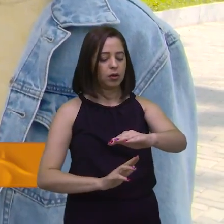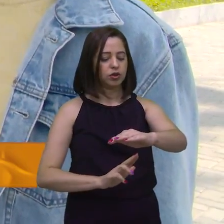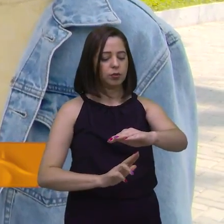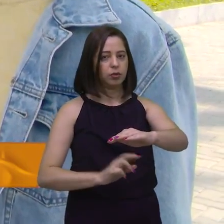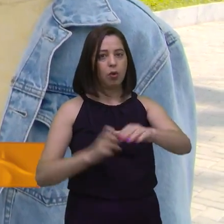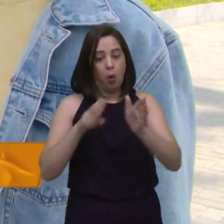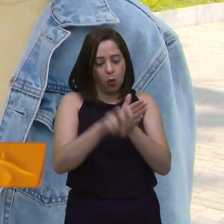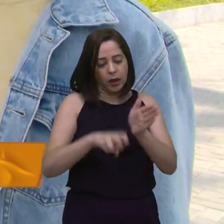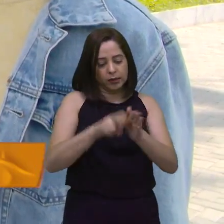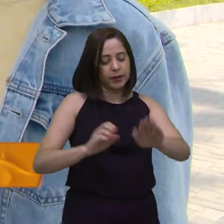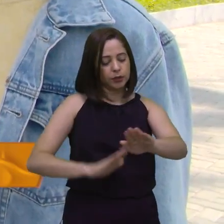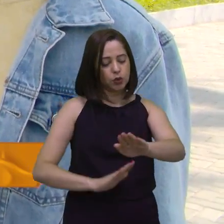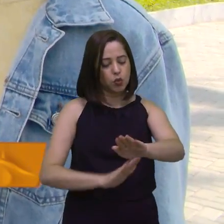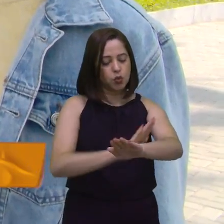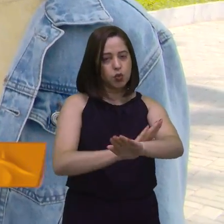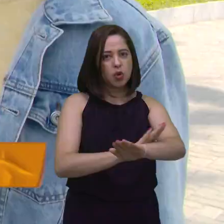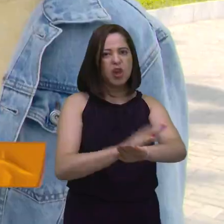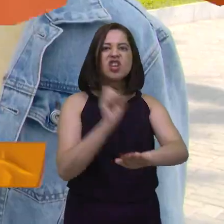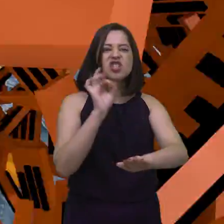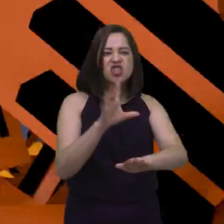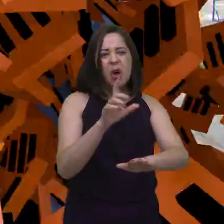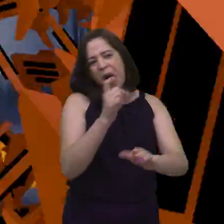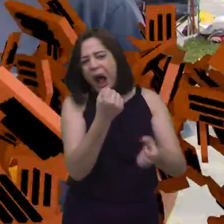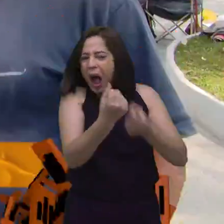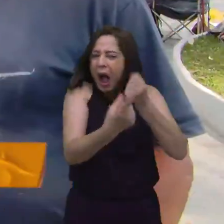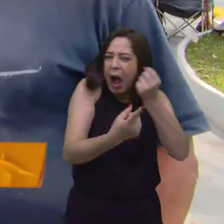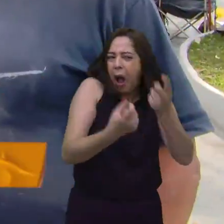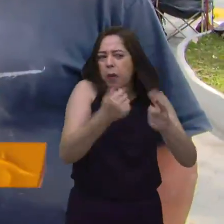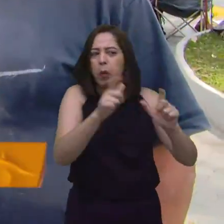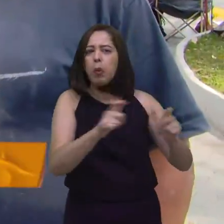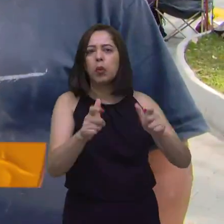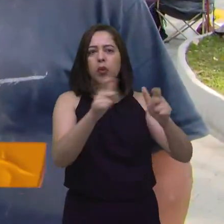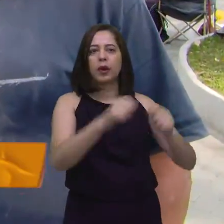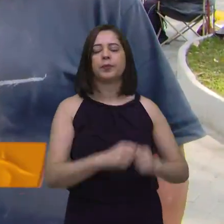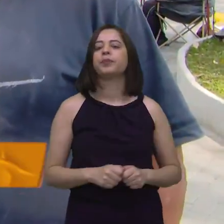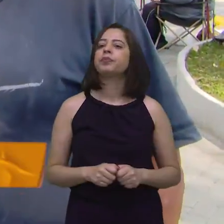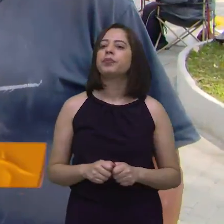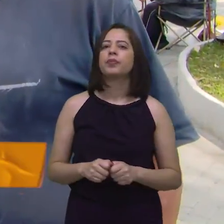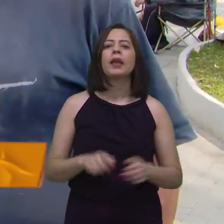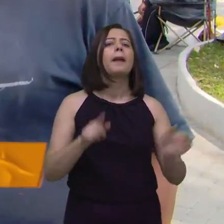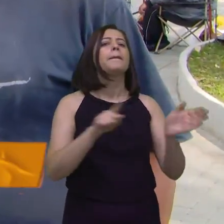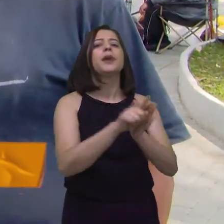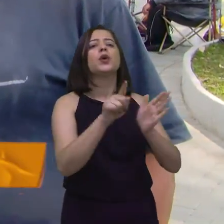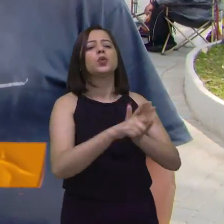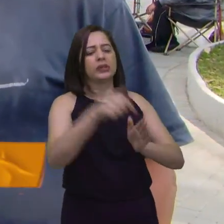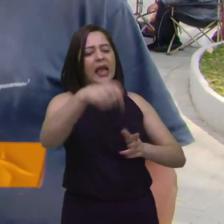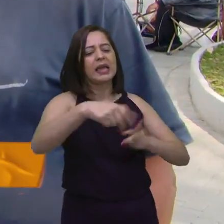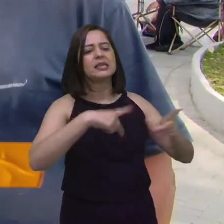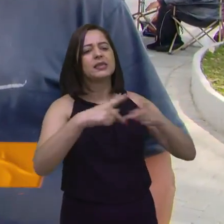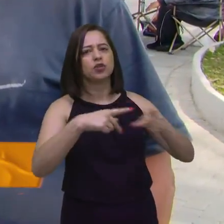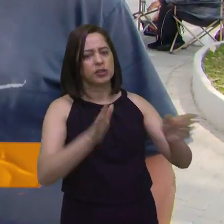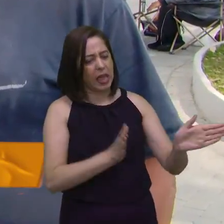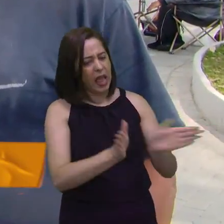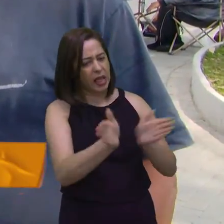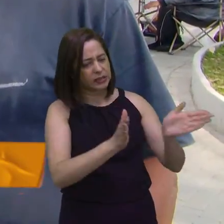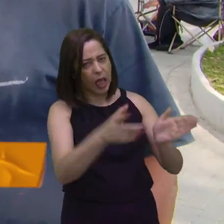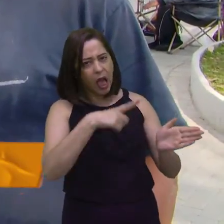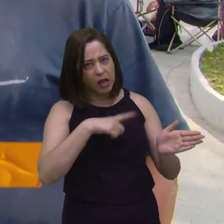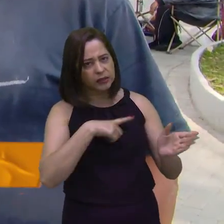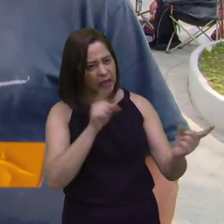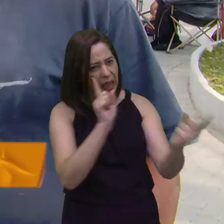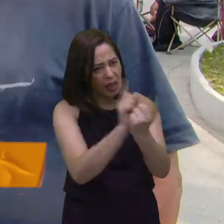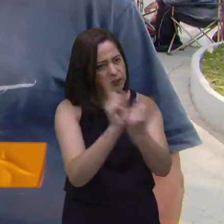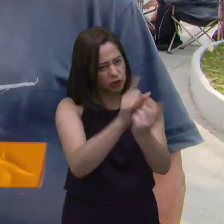lugares que tem, a maioria não tem. Carlos, me diz uma coisa, você acha que São José dos Campos é uma cidade acessível? A gente está atendendo